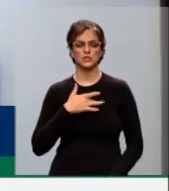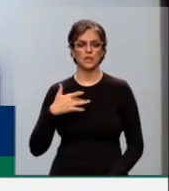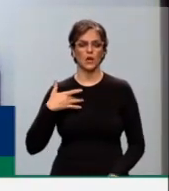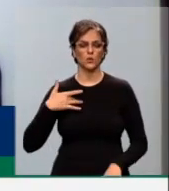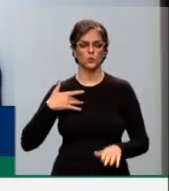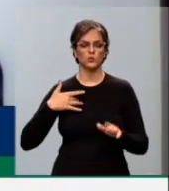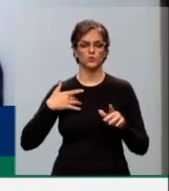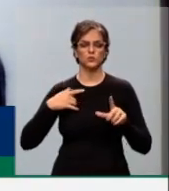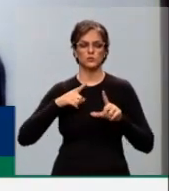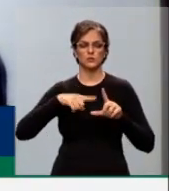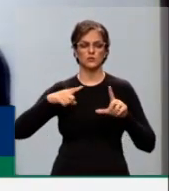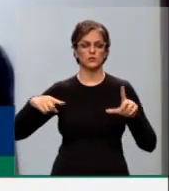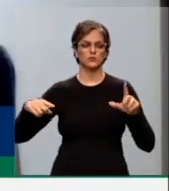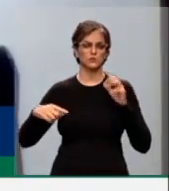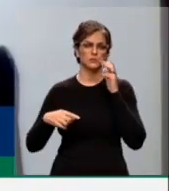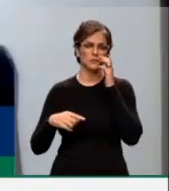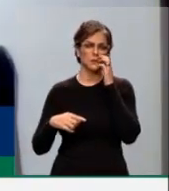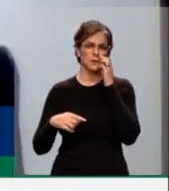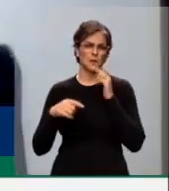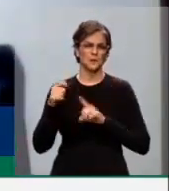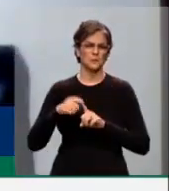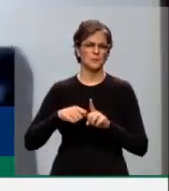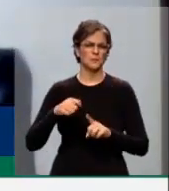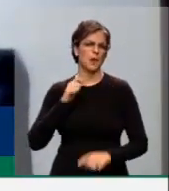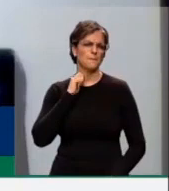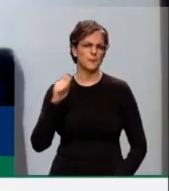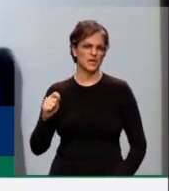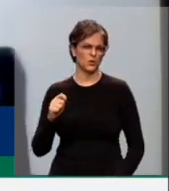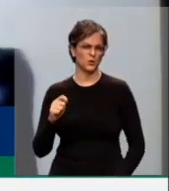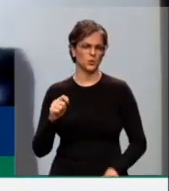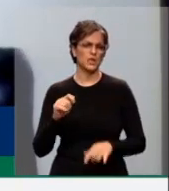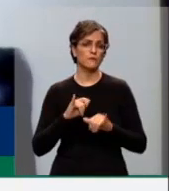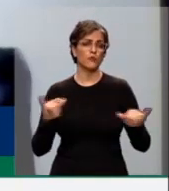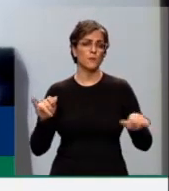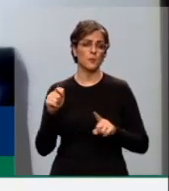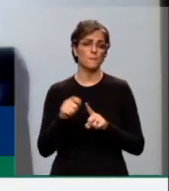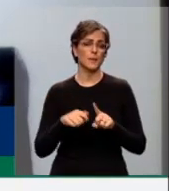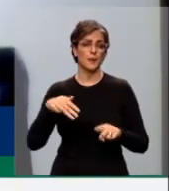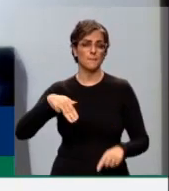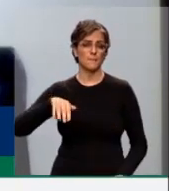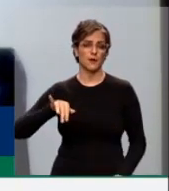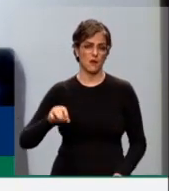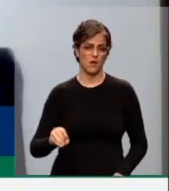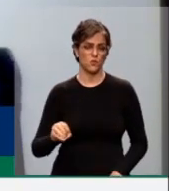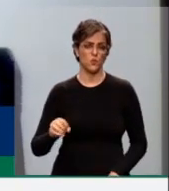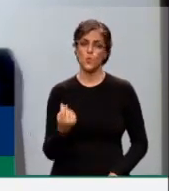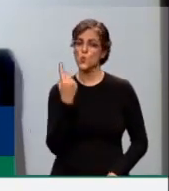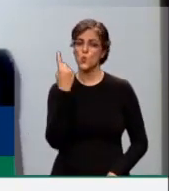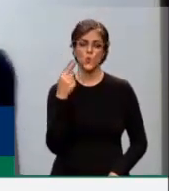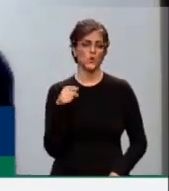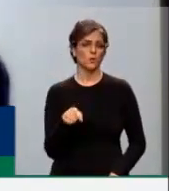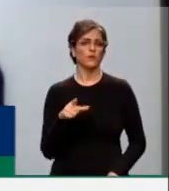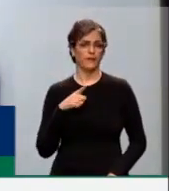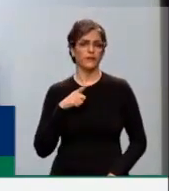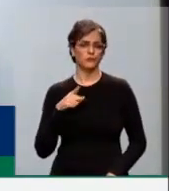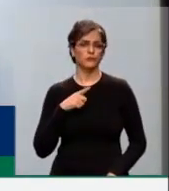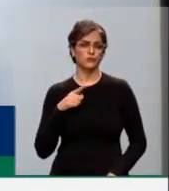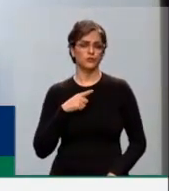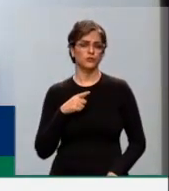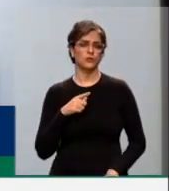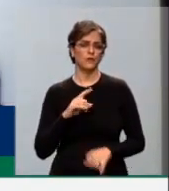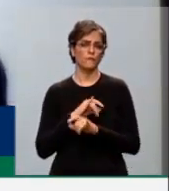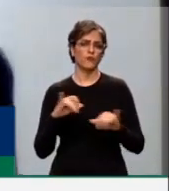de abril, trazendo informações de maio, e esse foi o único boletim que trouxe o quesito raça-cor, e naquele